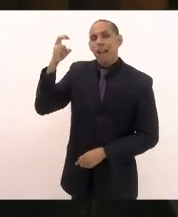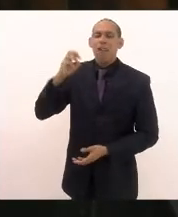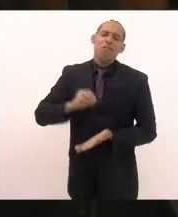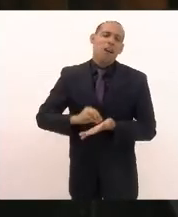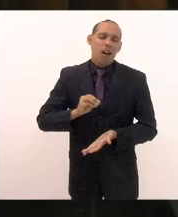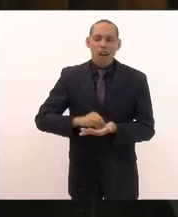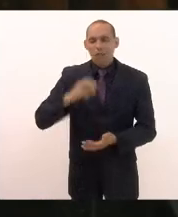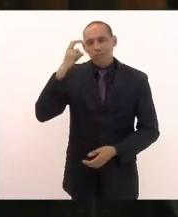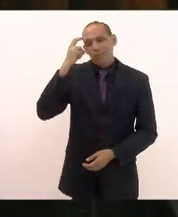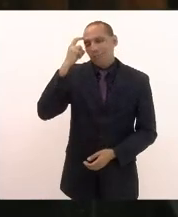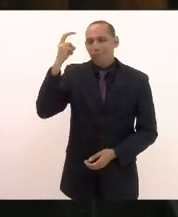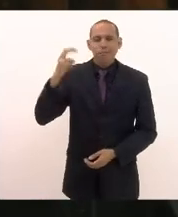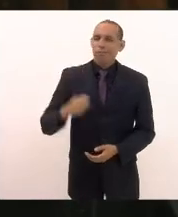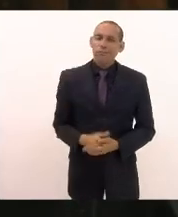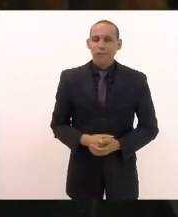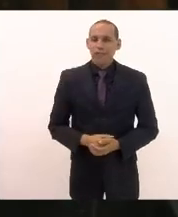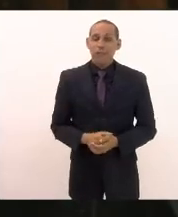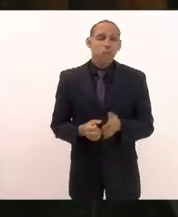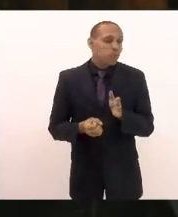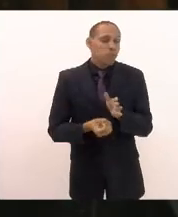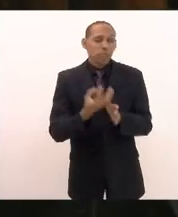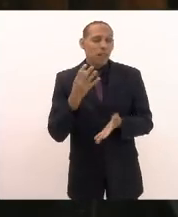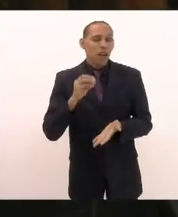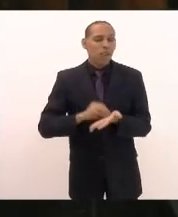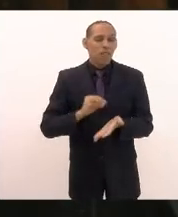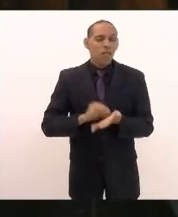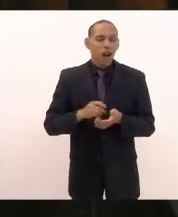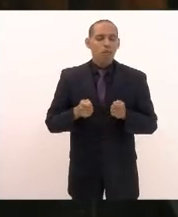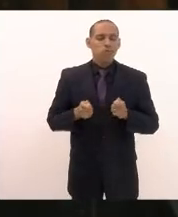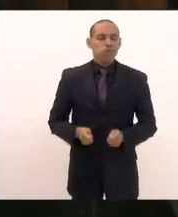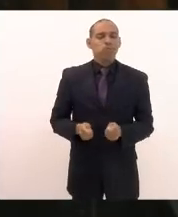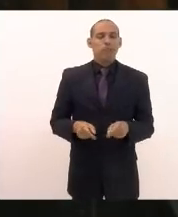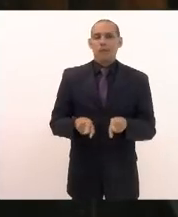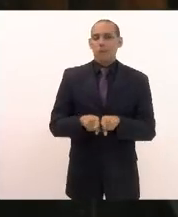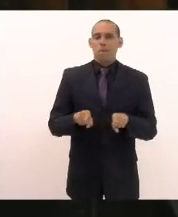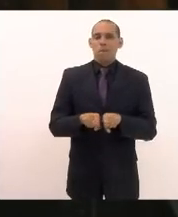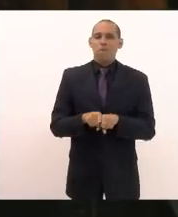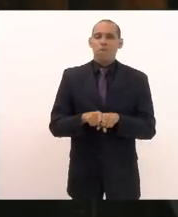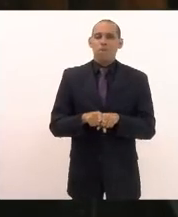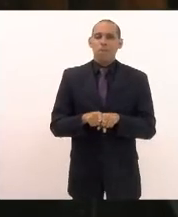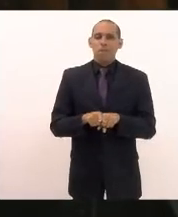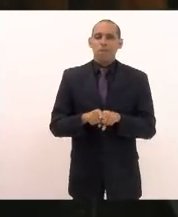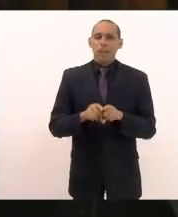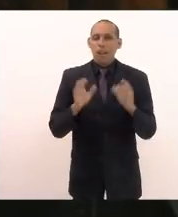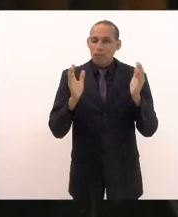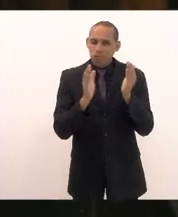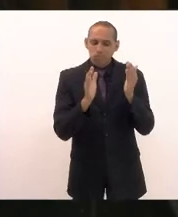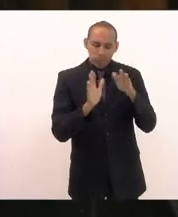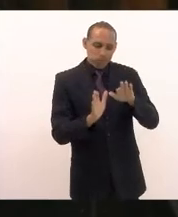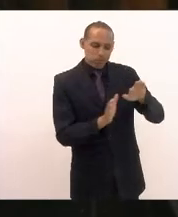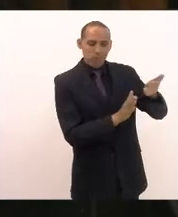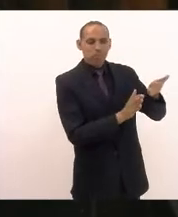a inteligência e muitas vezes faltou a firmeza. Fecha o parênteses.